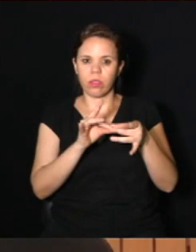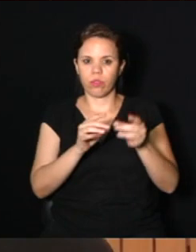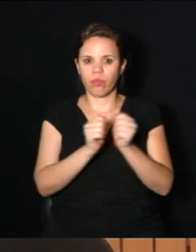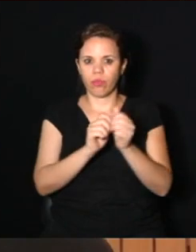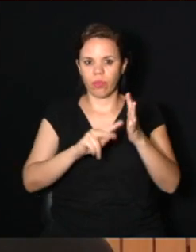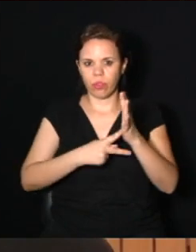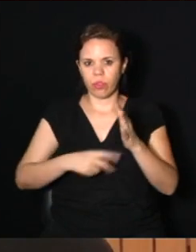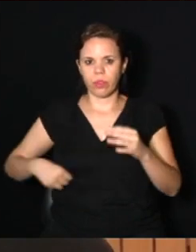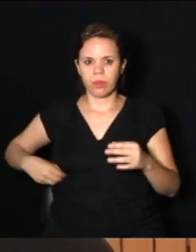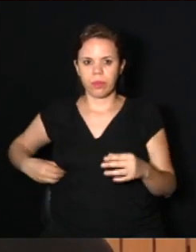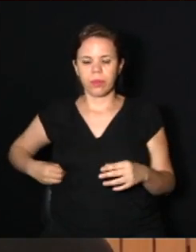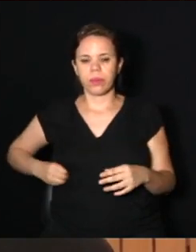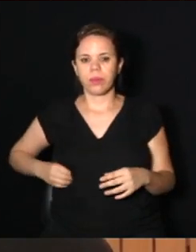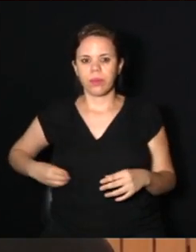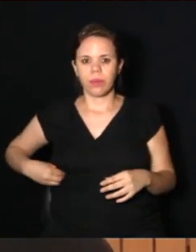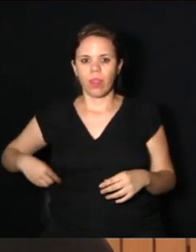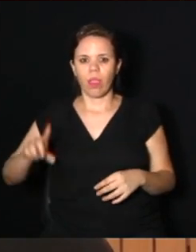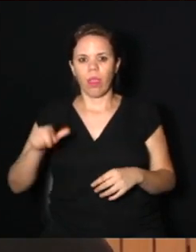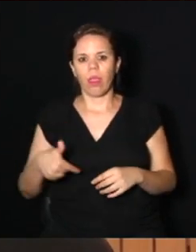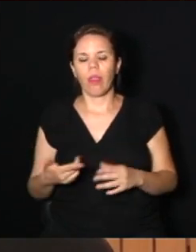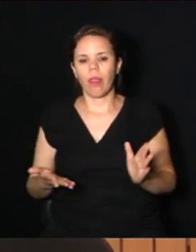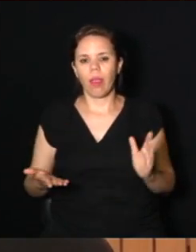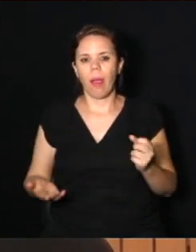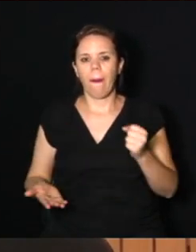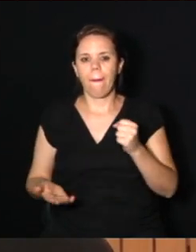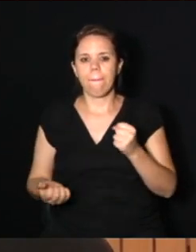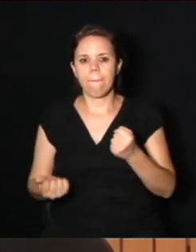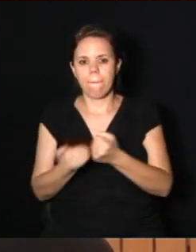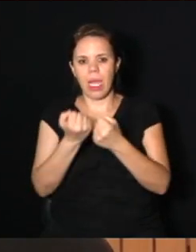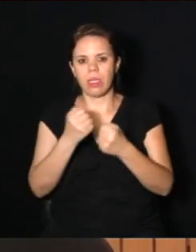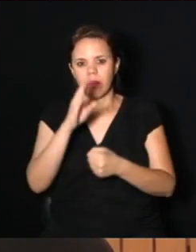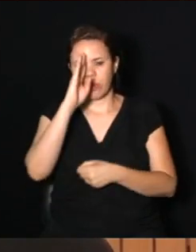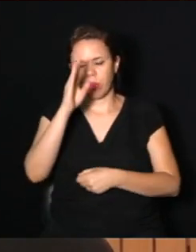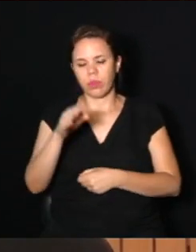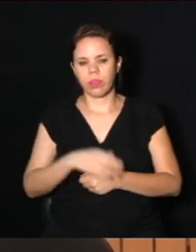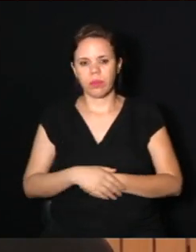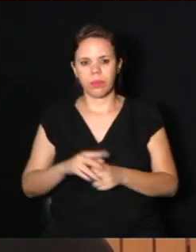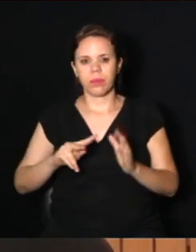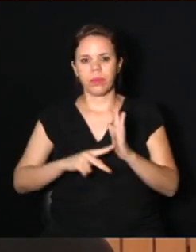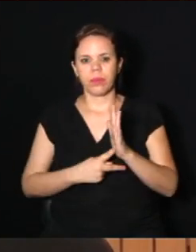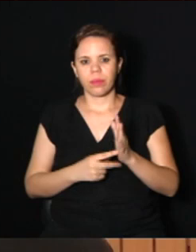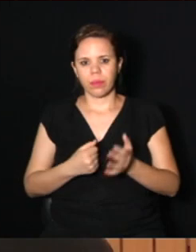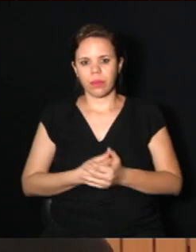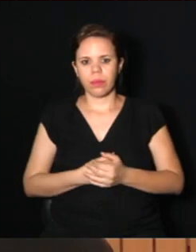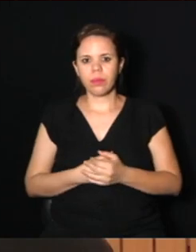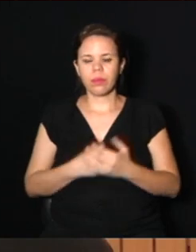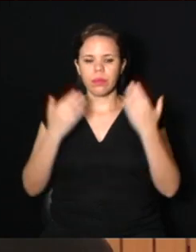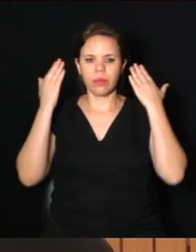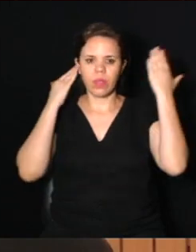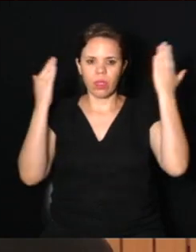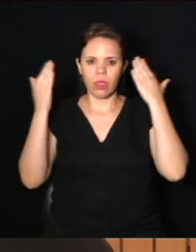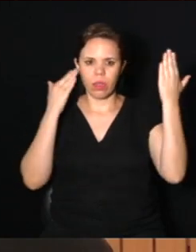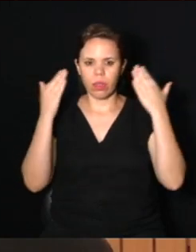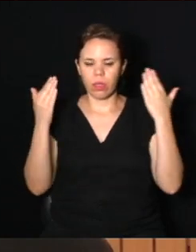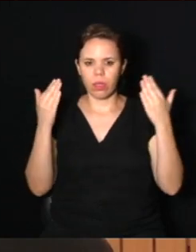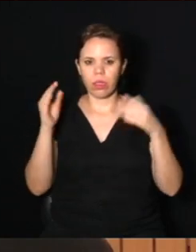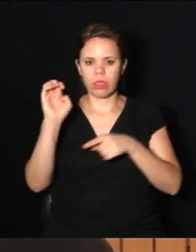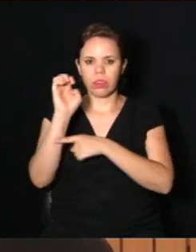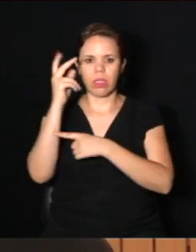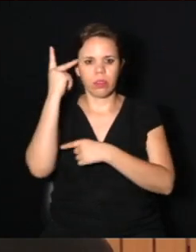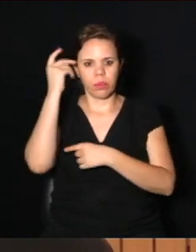sindicato, que o sindicato, que é a pauta prioritária, é do sindicato das psicólogas do Estado de São